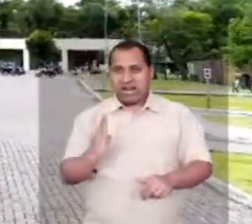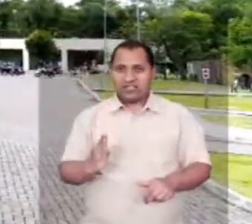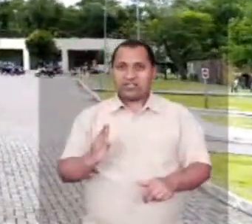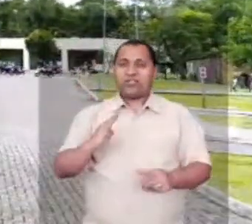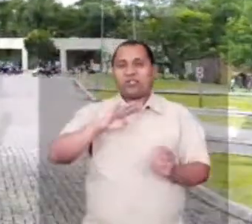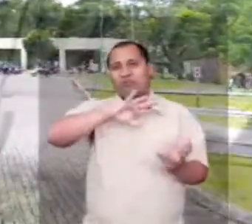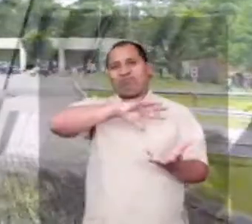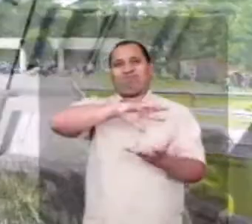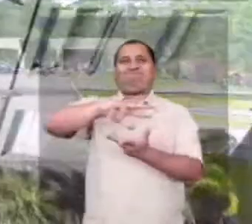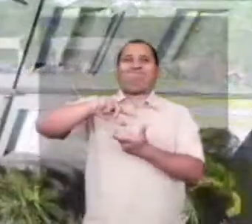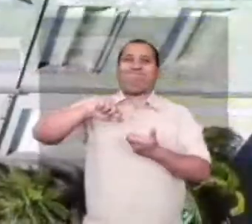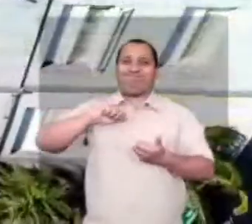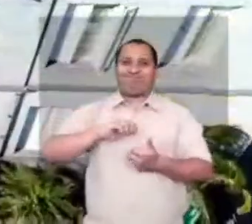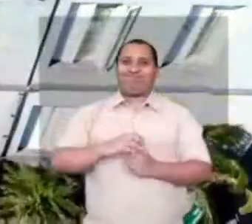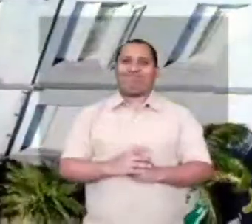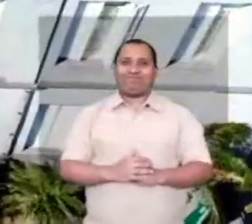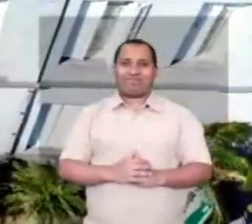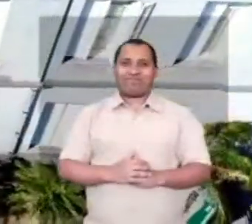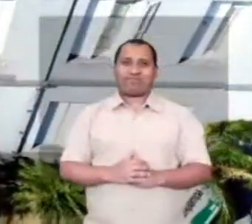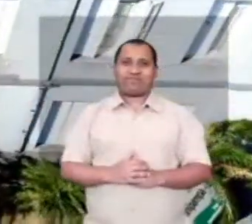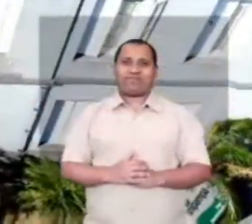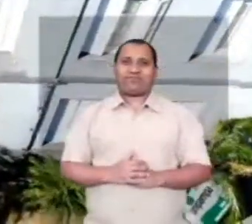nacional e internacional.